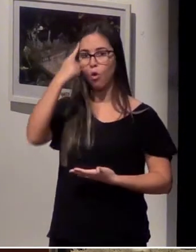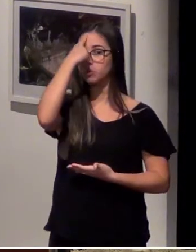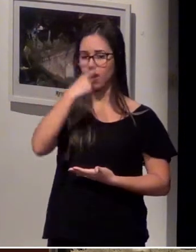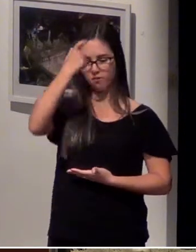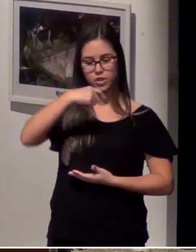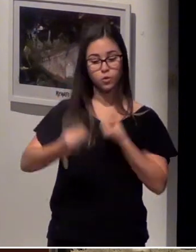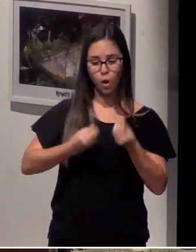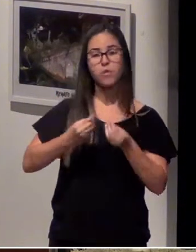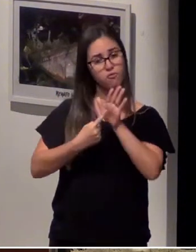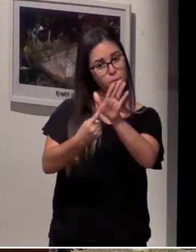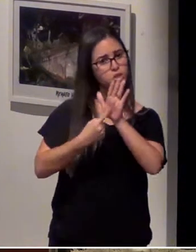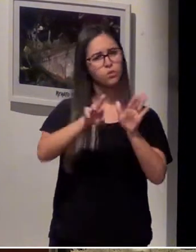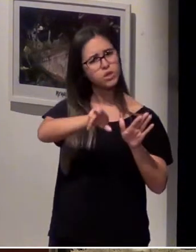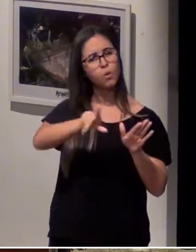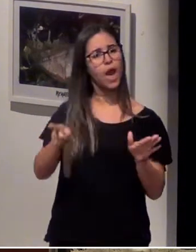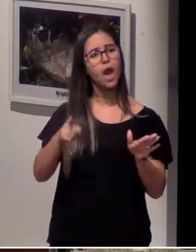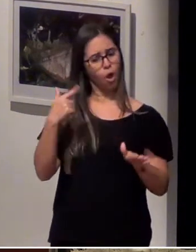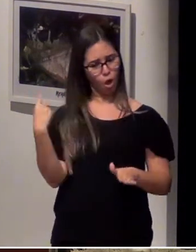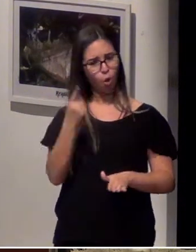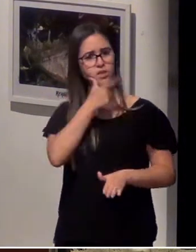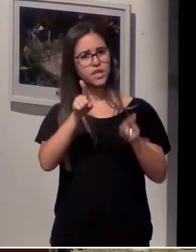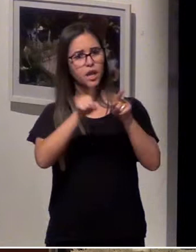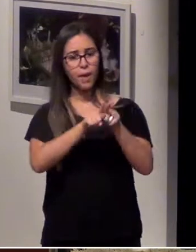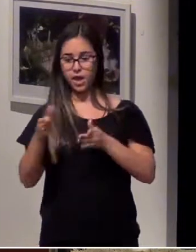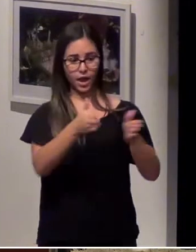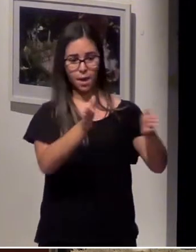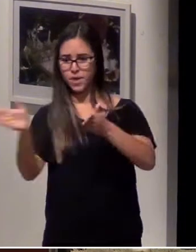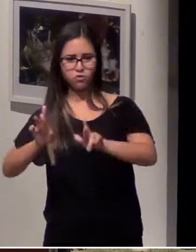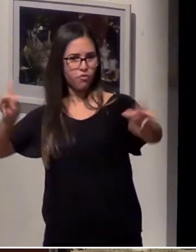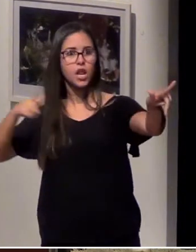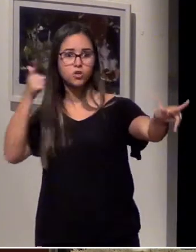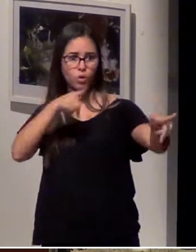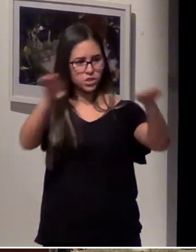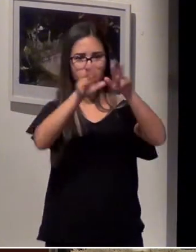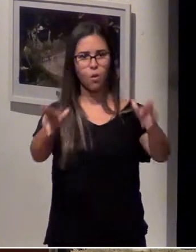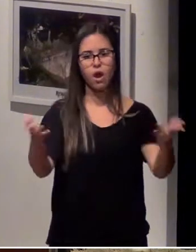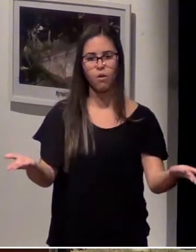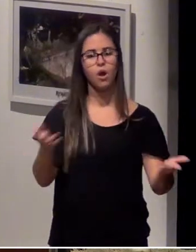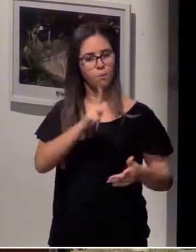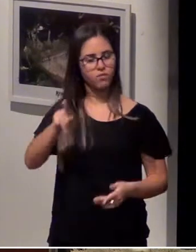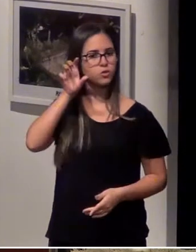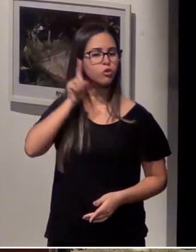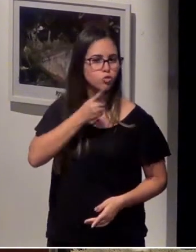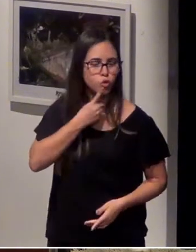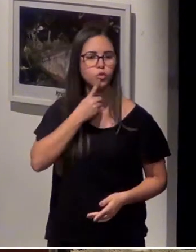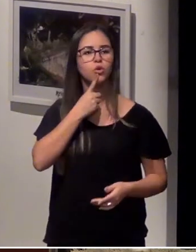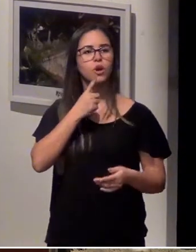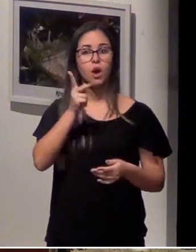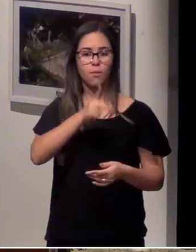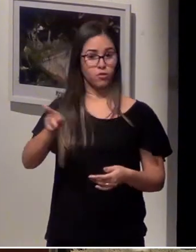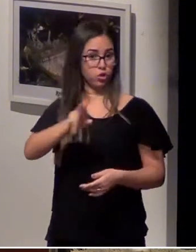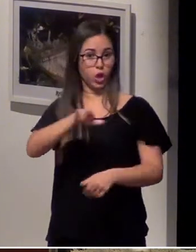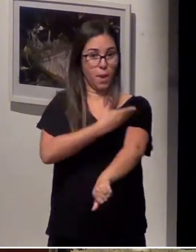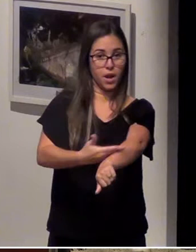perfis que vão mostrando que não, a gente também conseguiu, a gente tinha caminhos diferentes e a gente está aqui. Então, são os professores surdos, são os professores que não